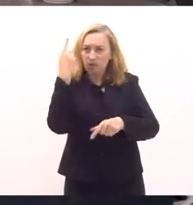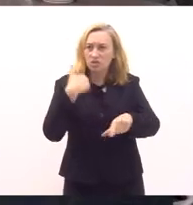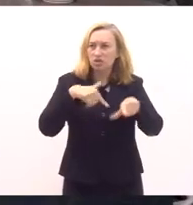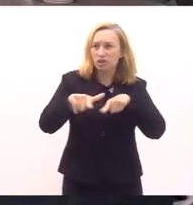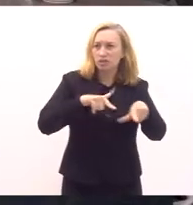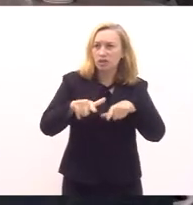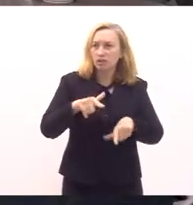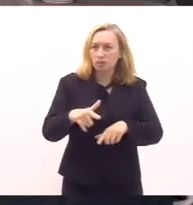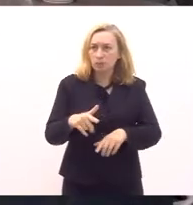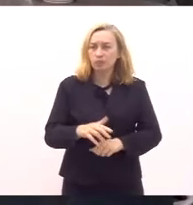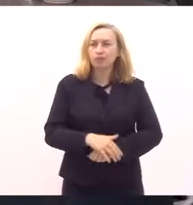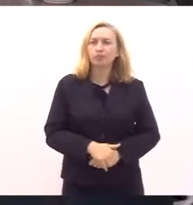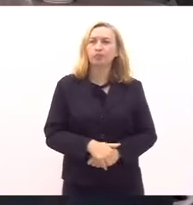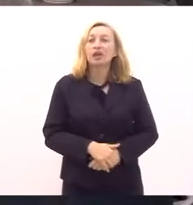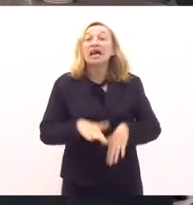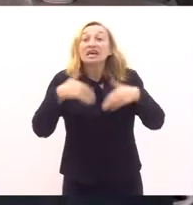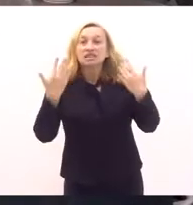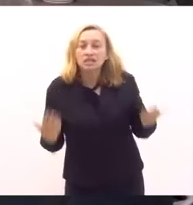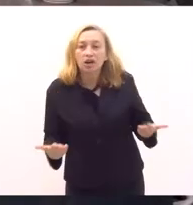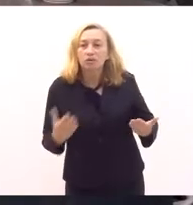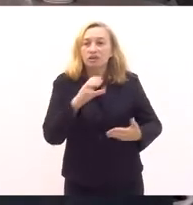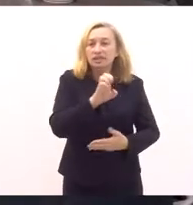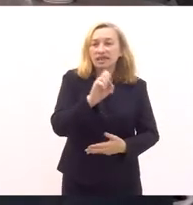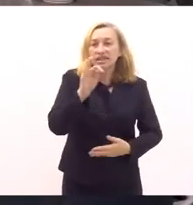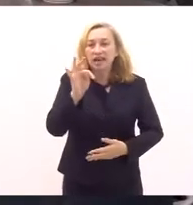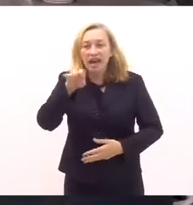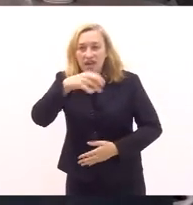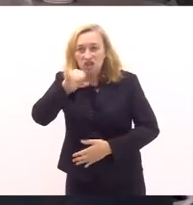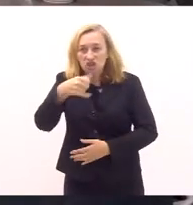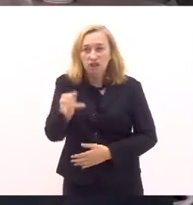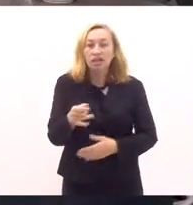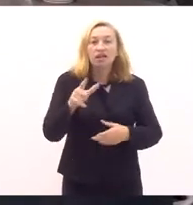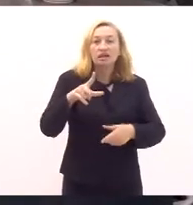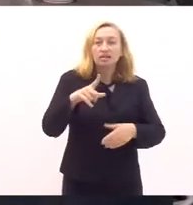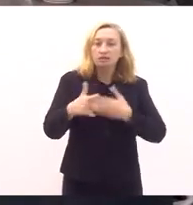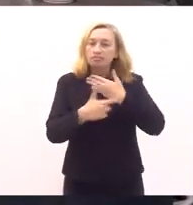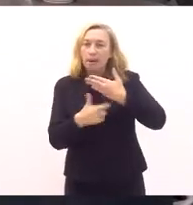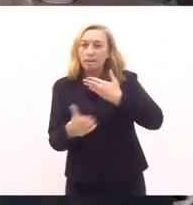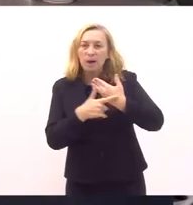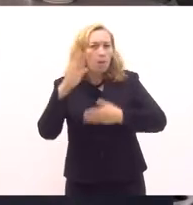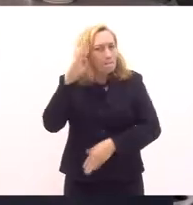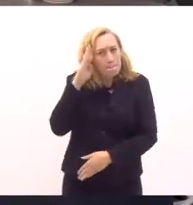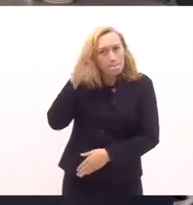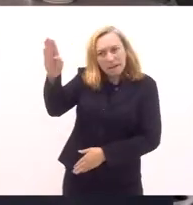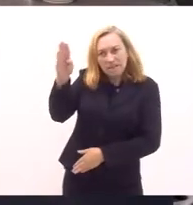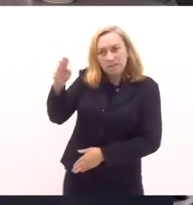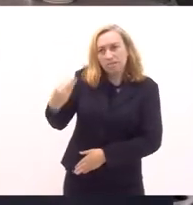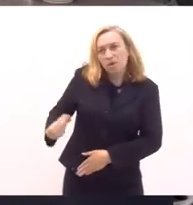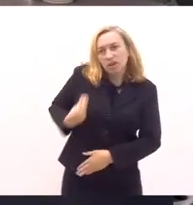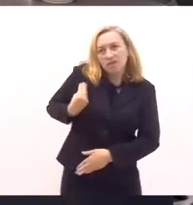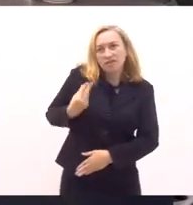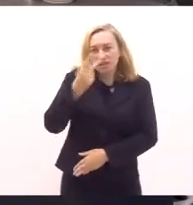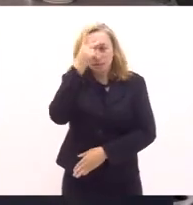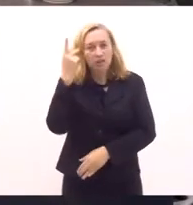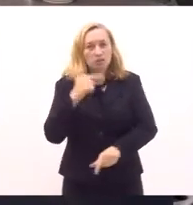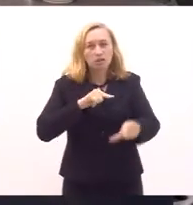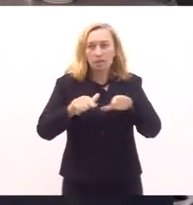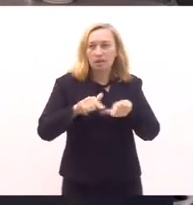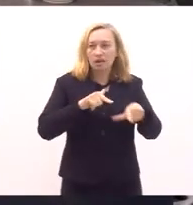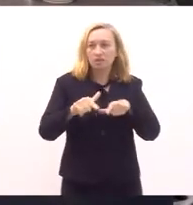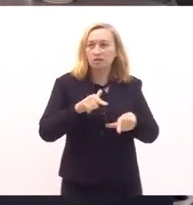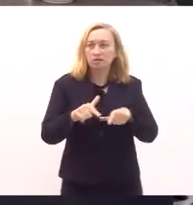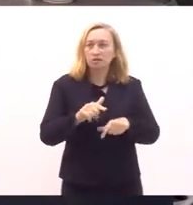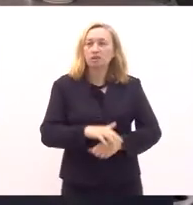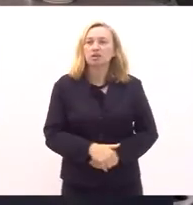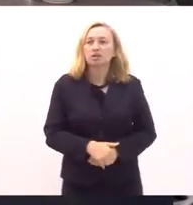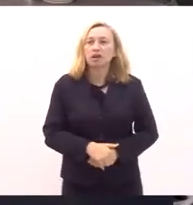do trabalhador. Então, o CETERJ ele tem uma função primordial na vida do trabalhador,